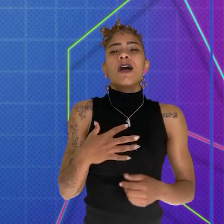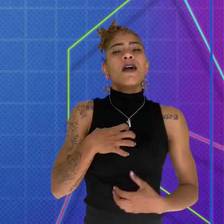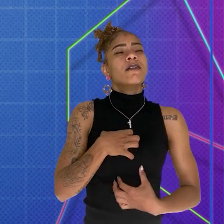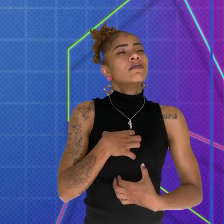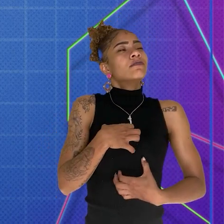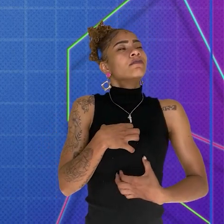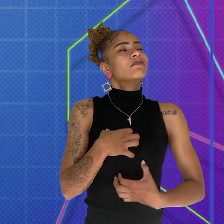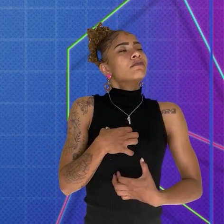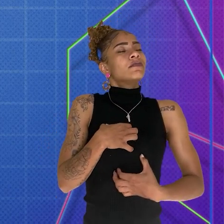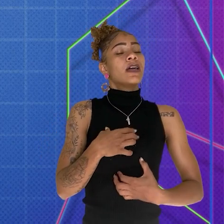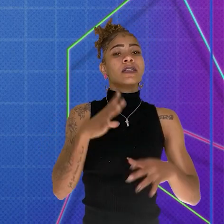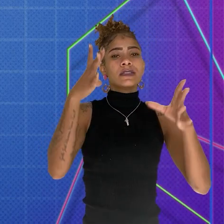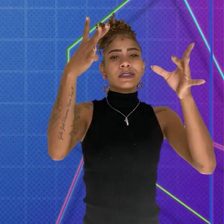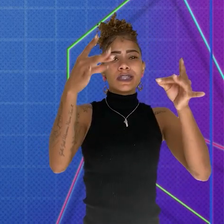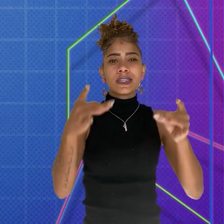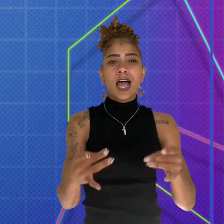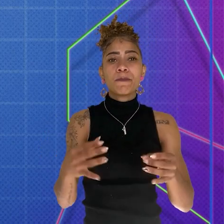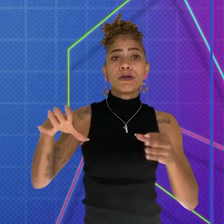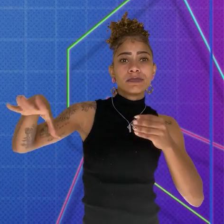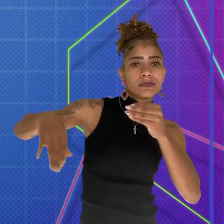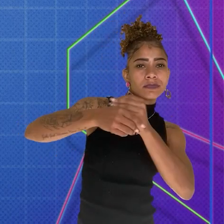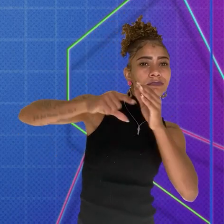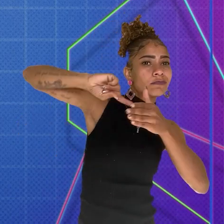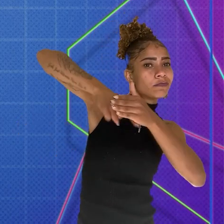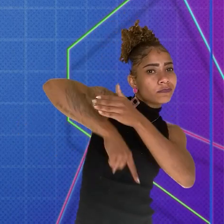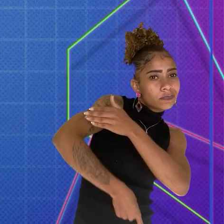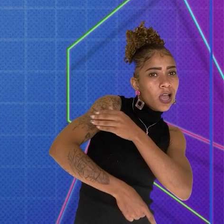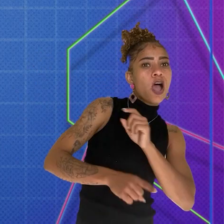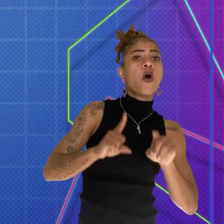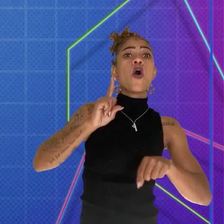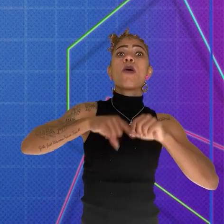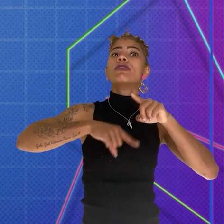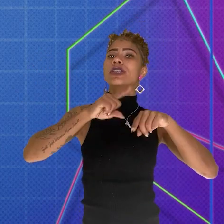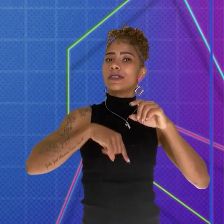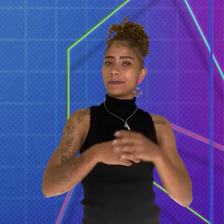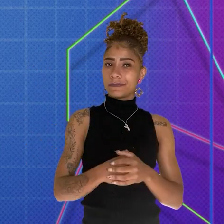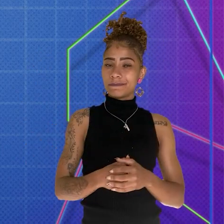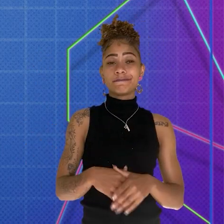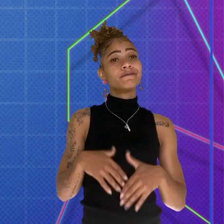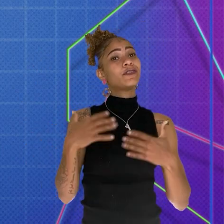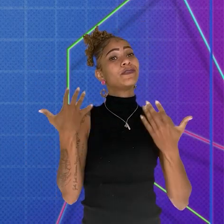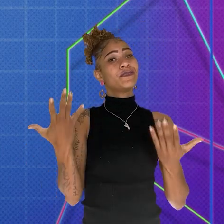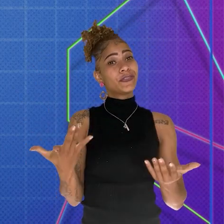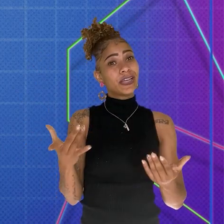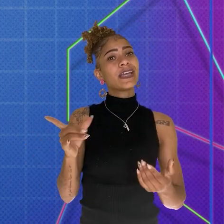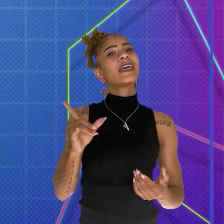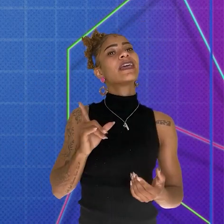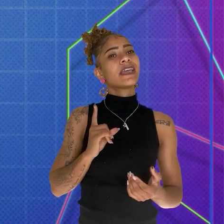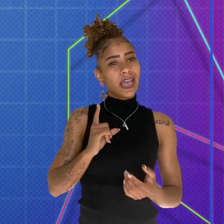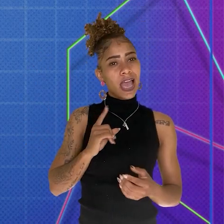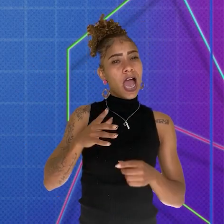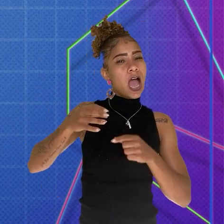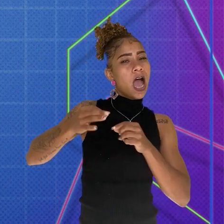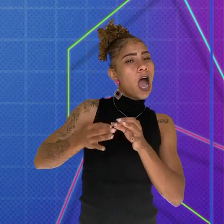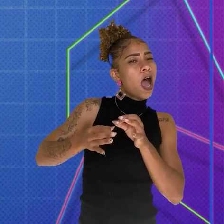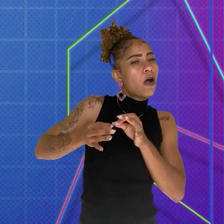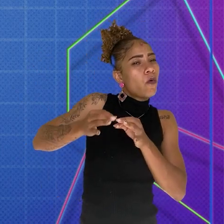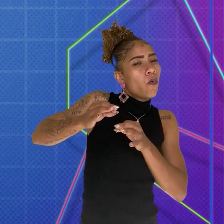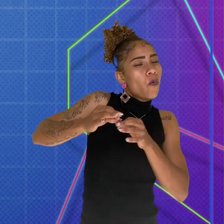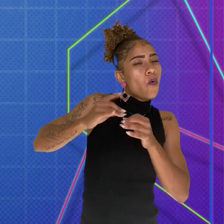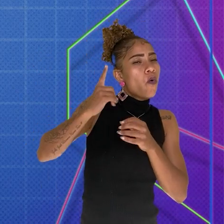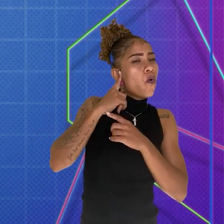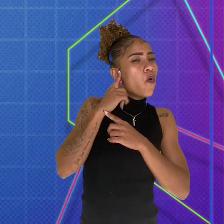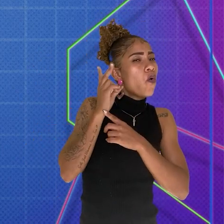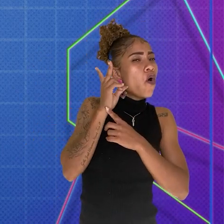de ambiente, enquanto os sons de detalhes podem adicionar profundidade ao som do objeto. Por fim, ajustar o pitch do som